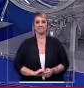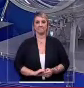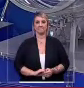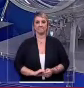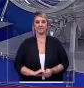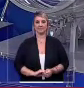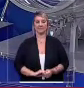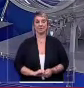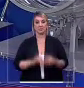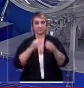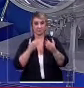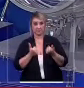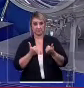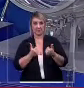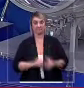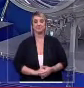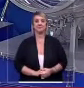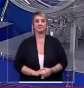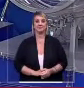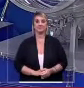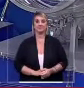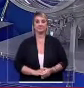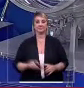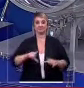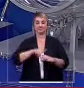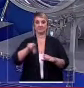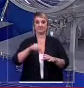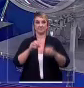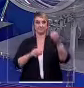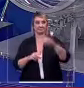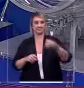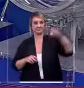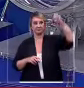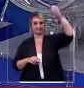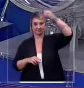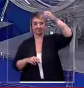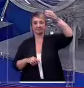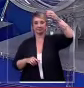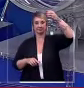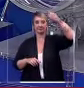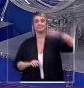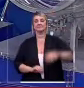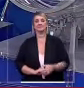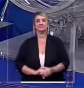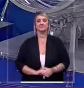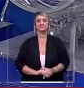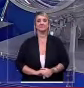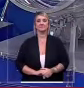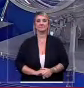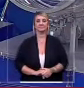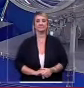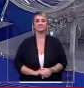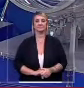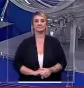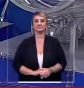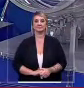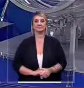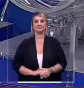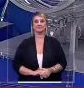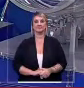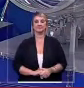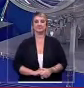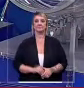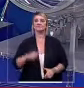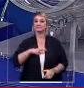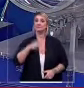loteriasonline.caixa.gov.br. Muito bem, as bolas sorteadas já foram colocadas no suporte acima do globo número 3. Você ainda